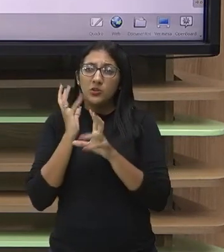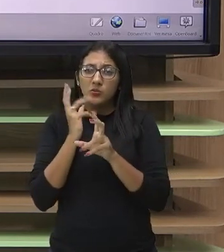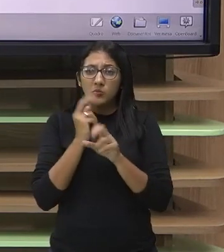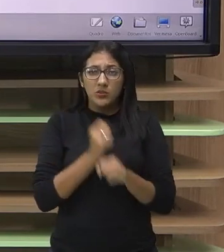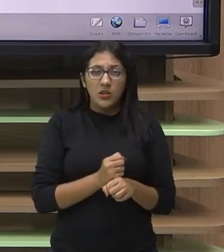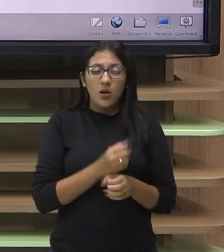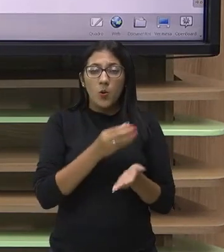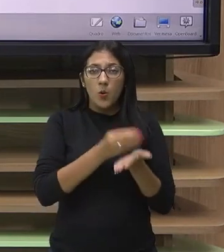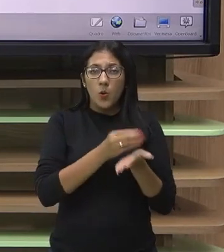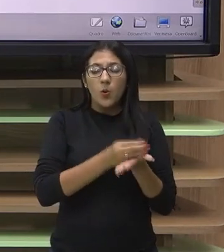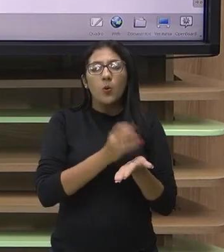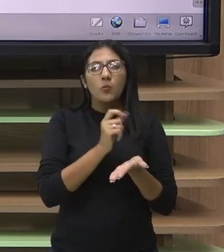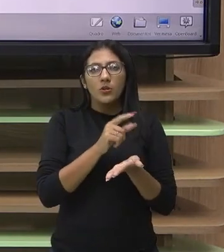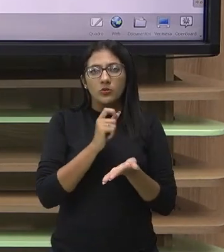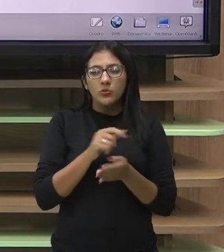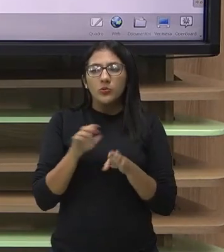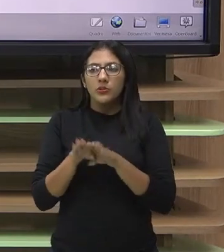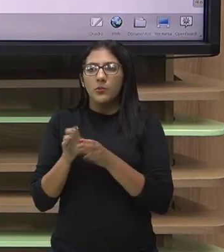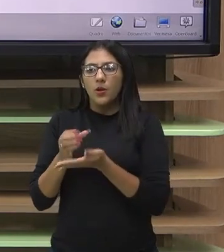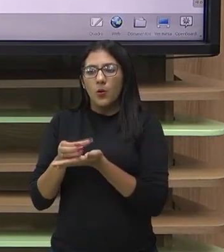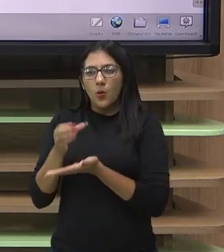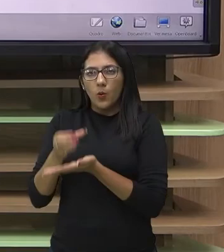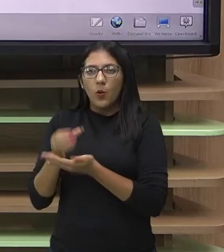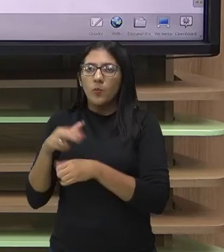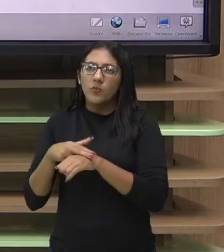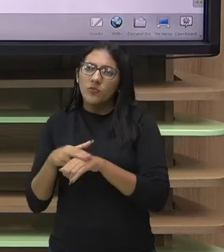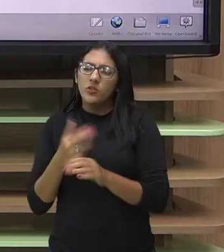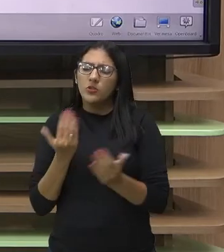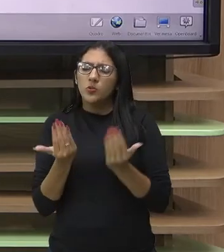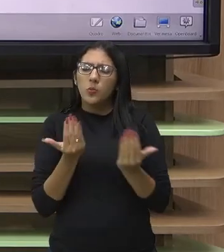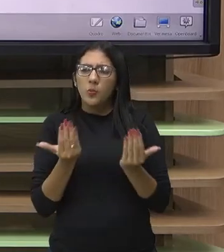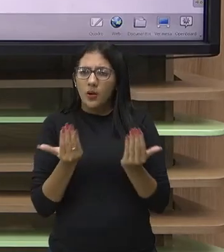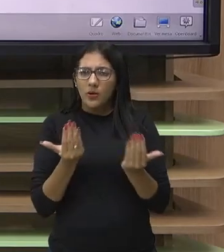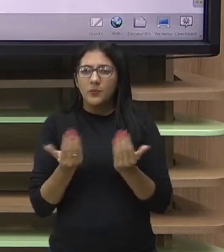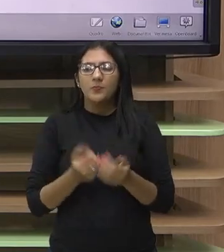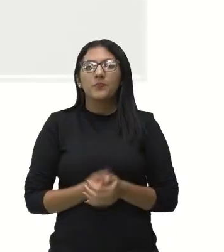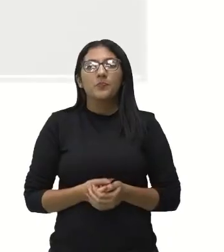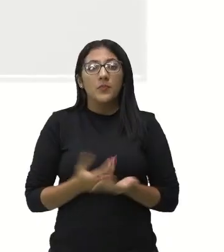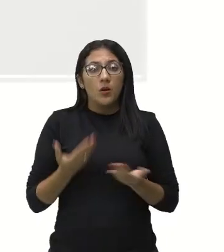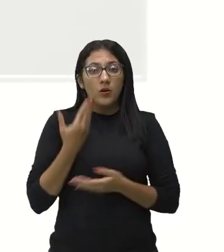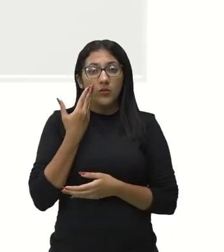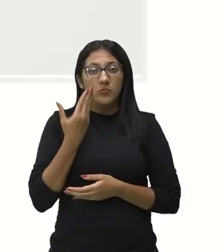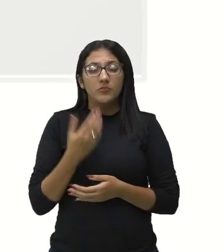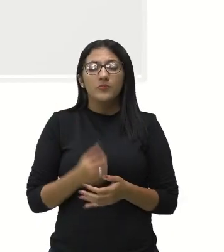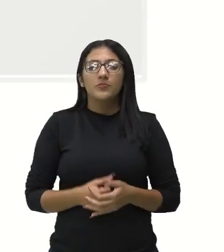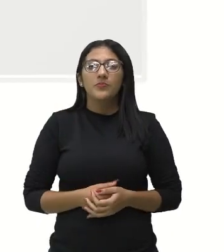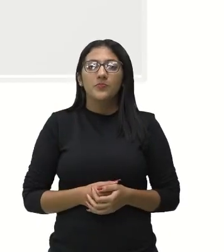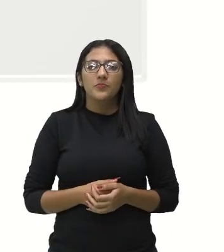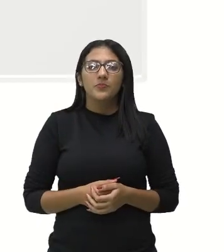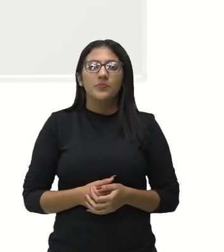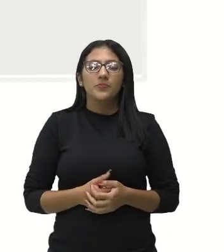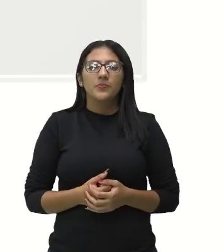copo azul e o volume do copo verde e comparar os dois valores, tá bom? Então, vamos lá fazer.